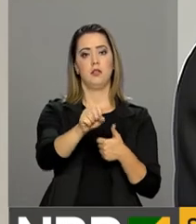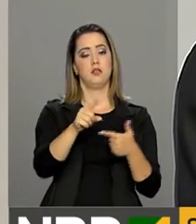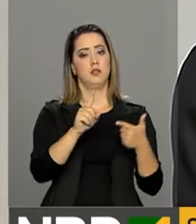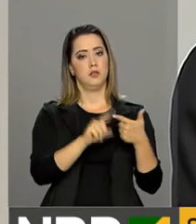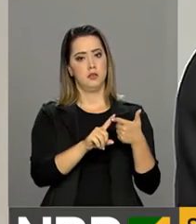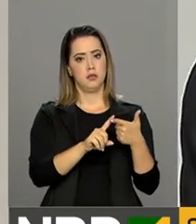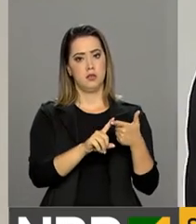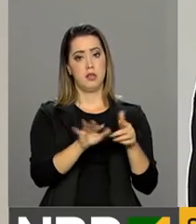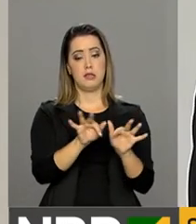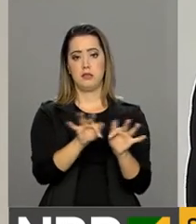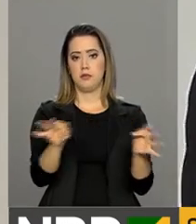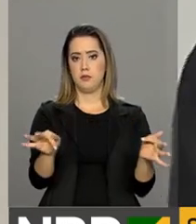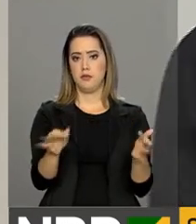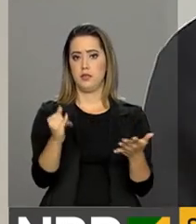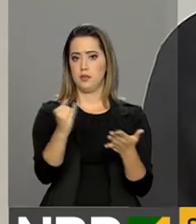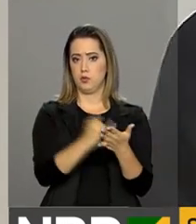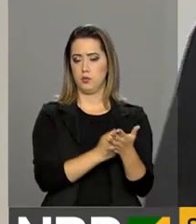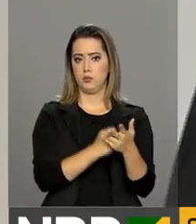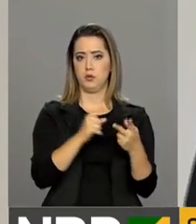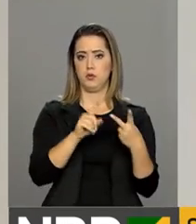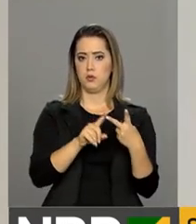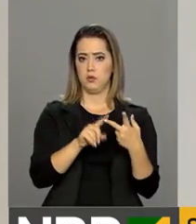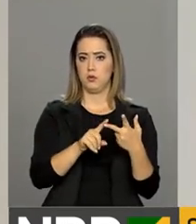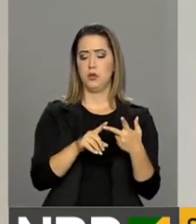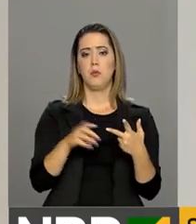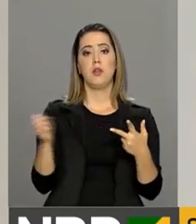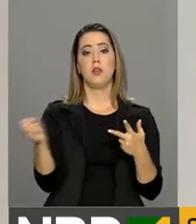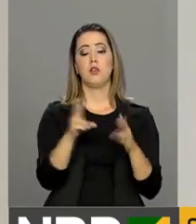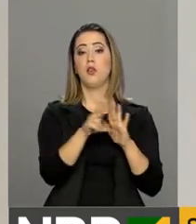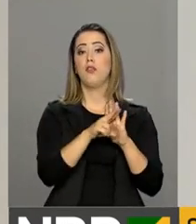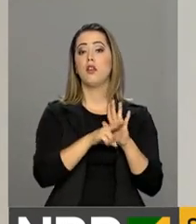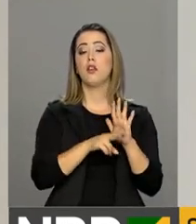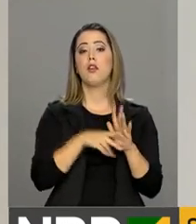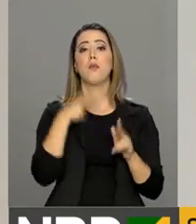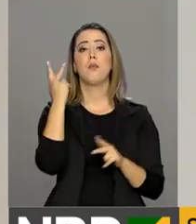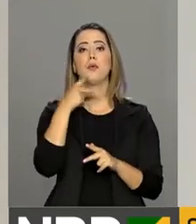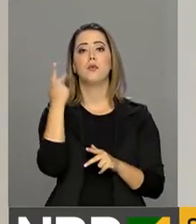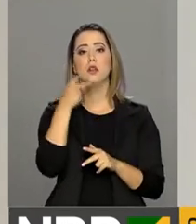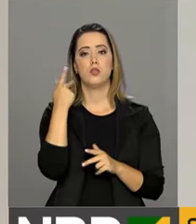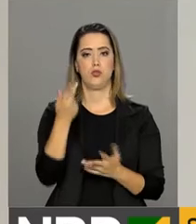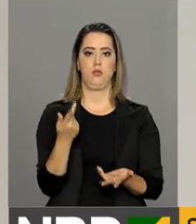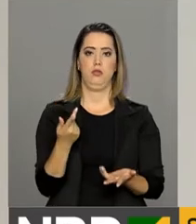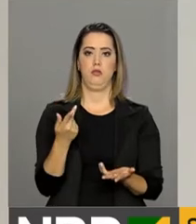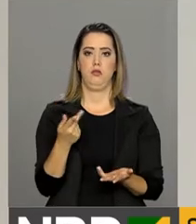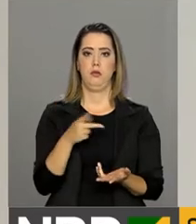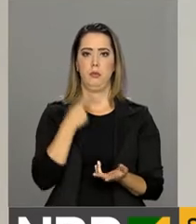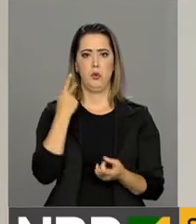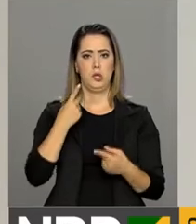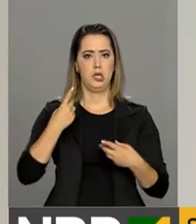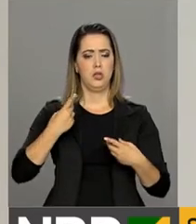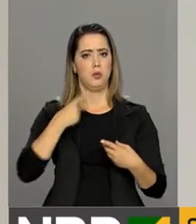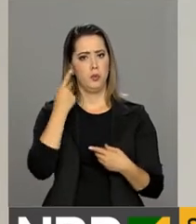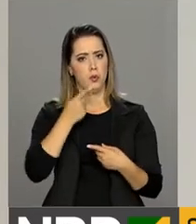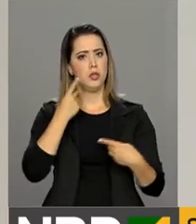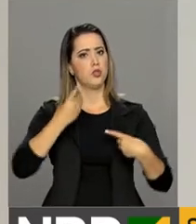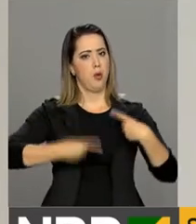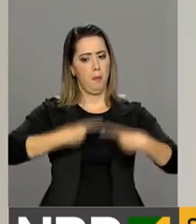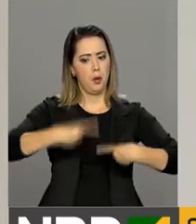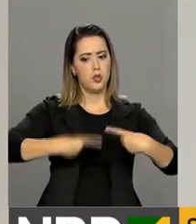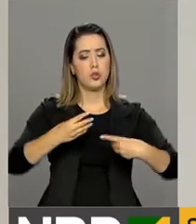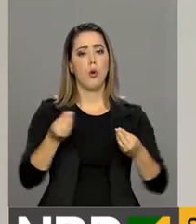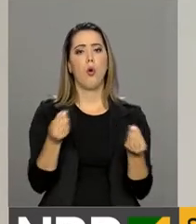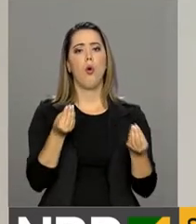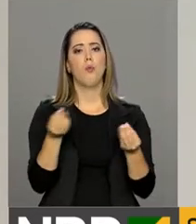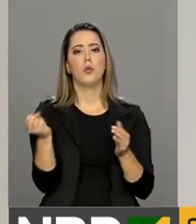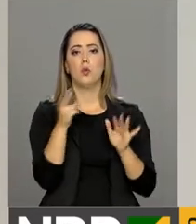a simplificação tributária e também a reforma política convenhamos a reforma política é feita fundamentalmente pelo